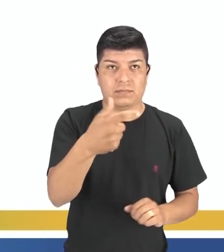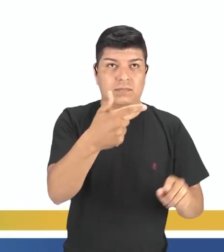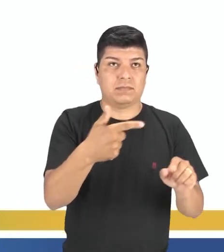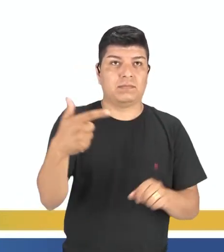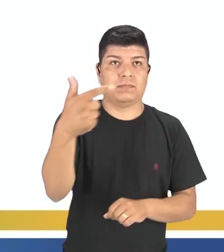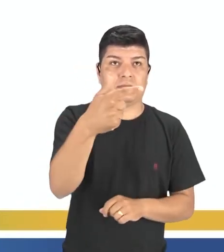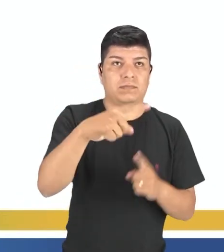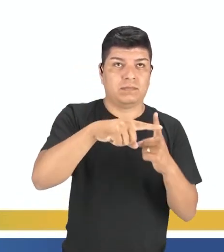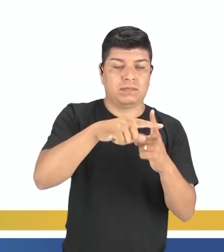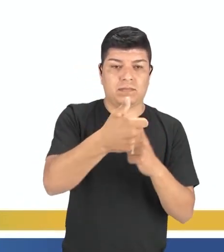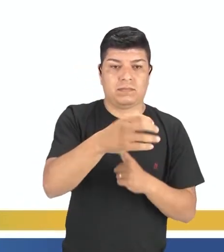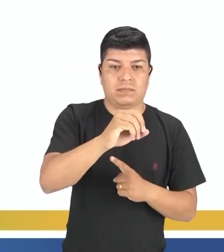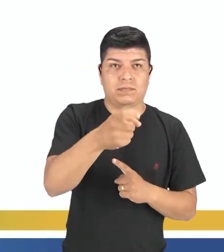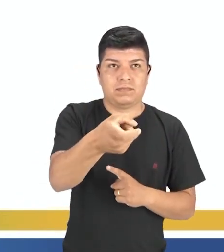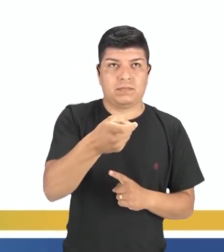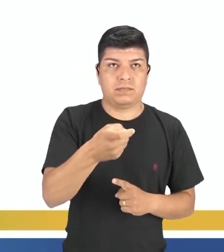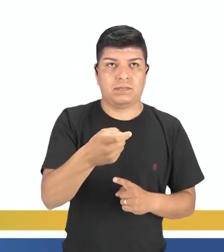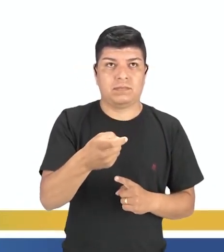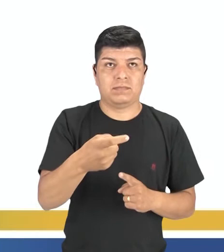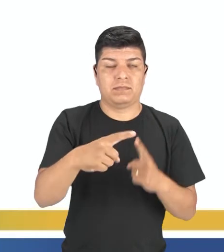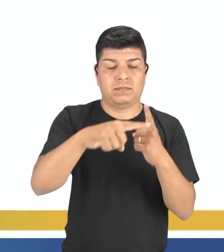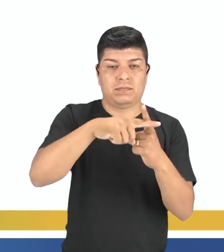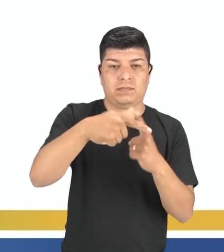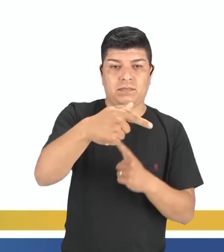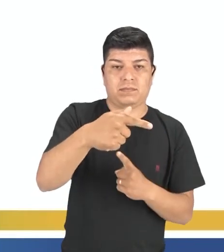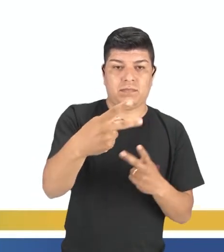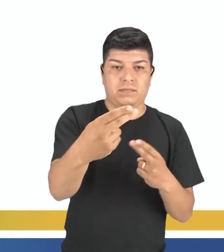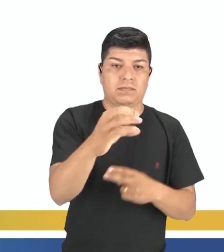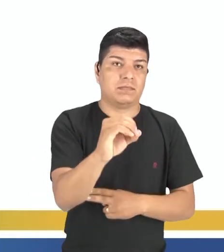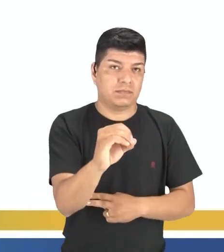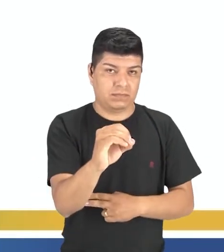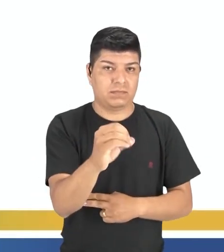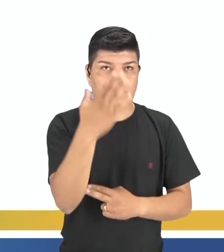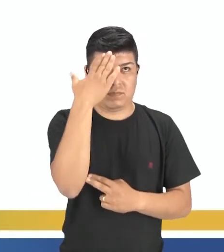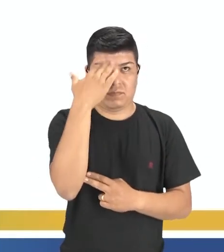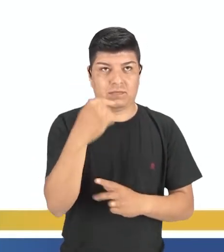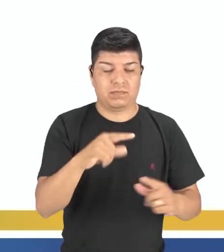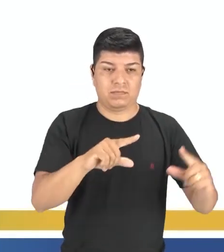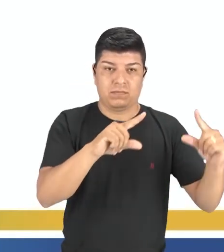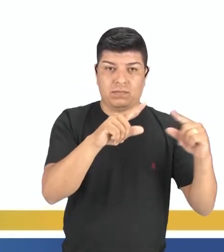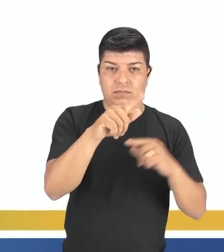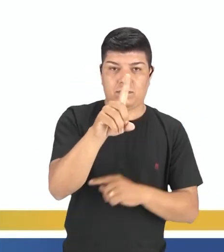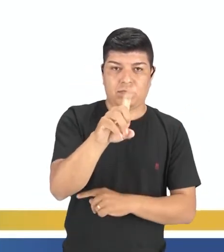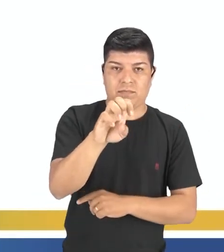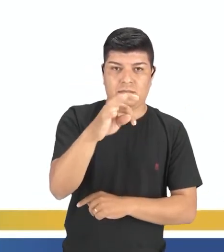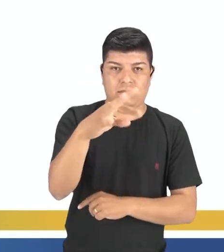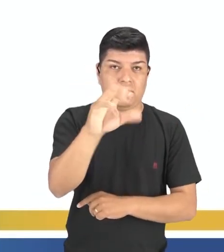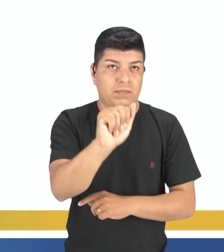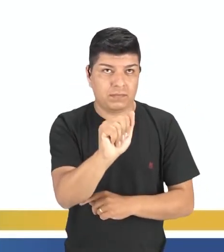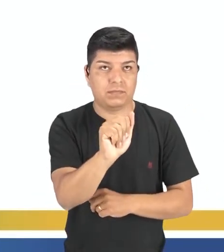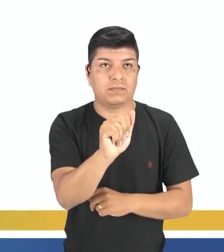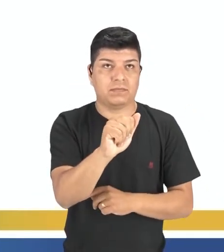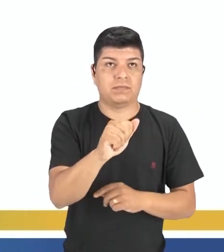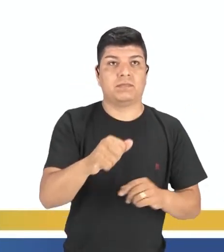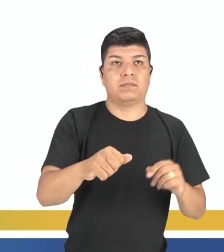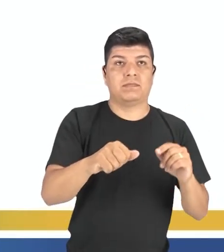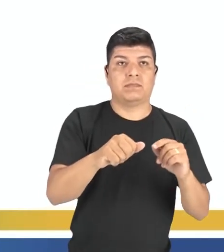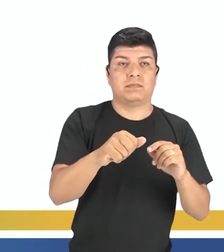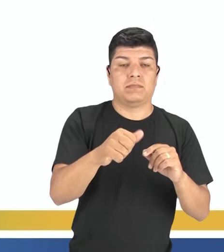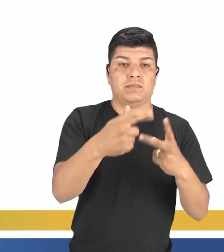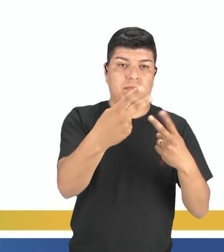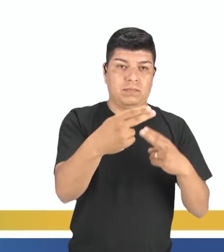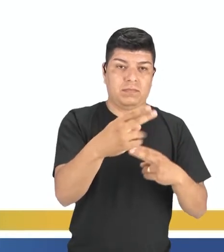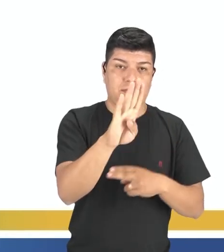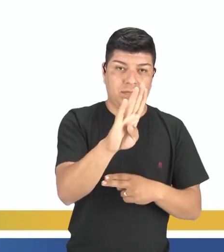mais 10x mais 7 igual a zero, vamos assim descobrir o delta, b² menos 4ac, b é igual a